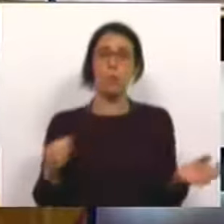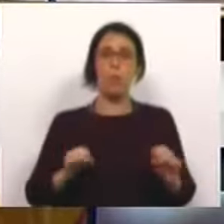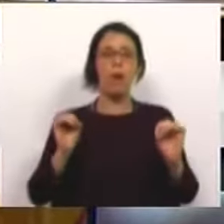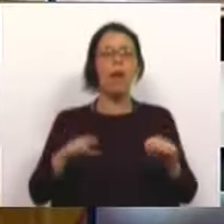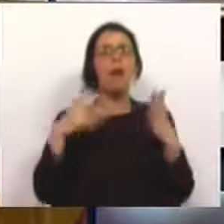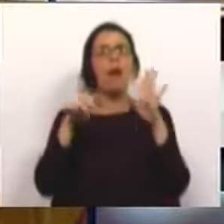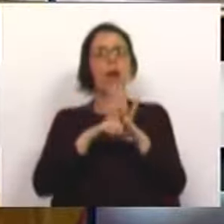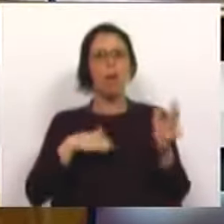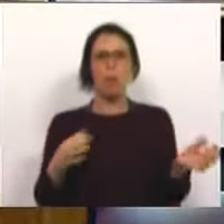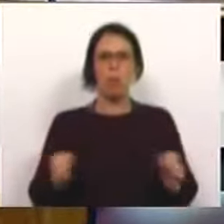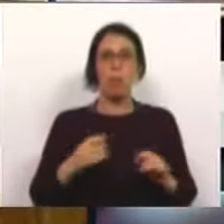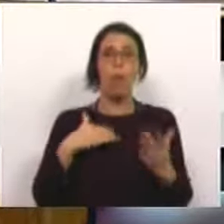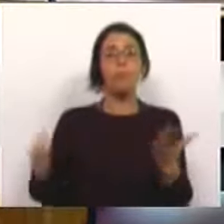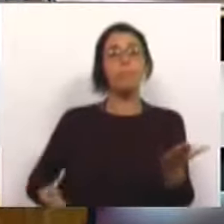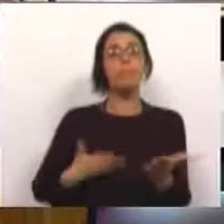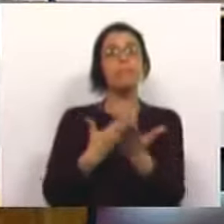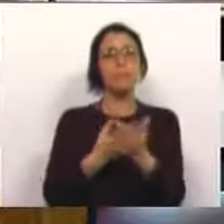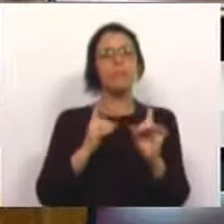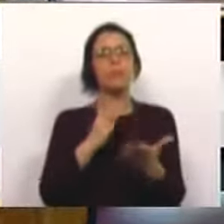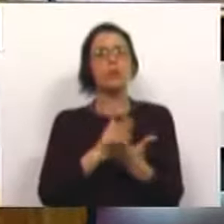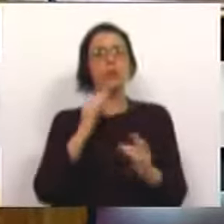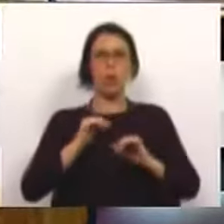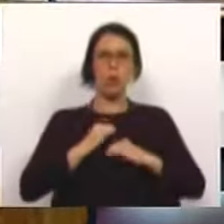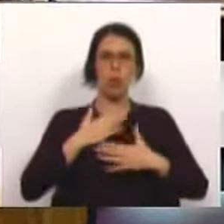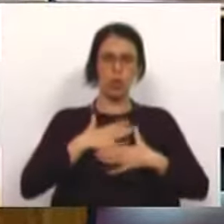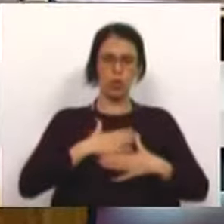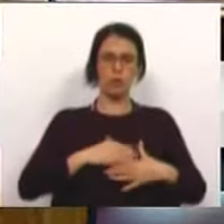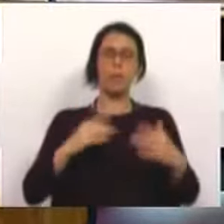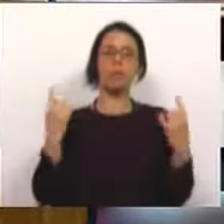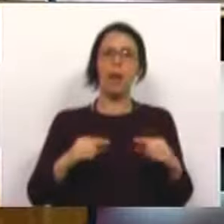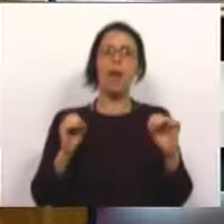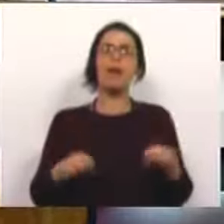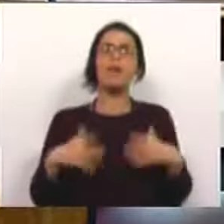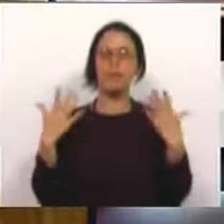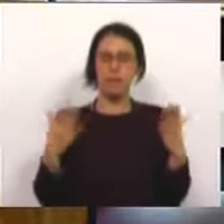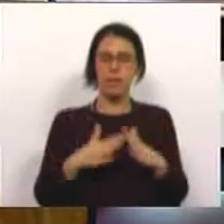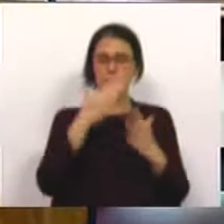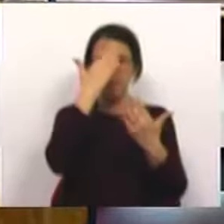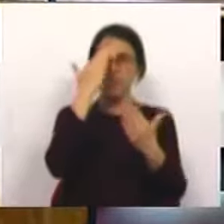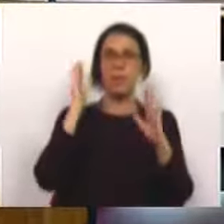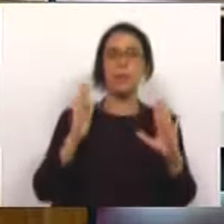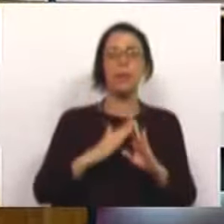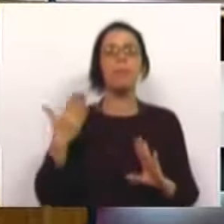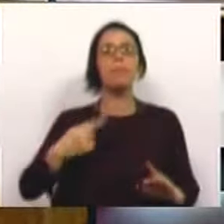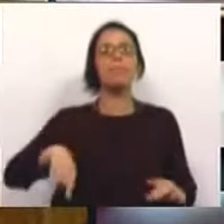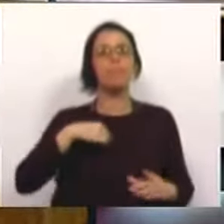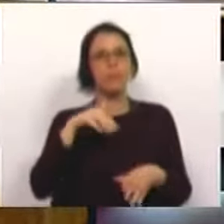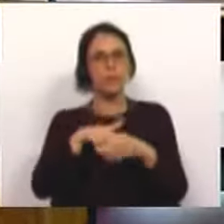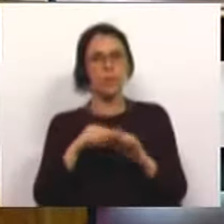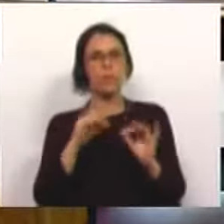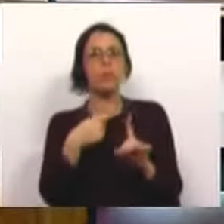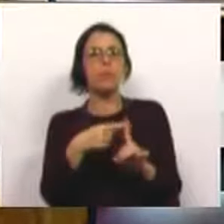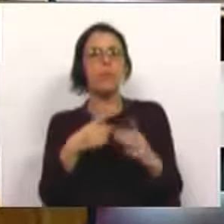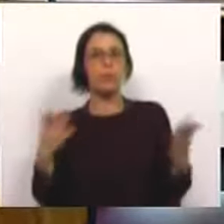iniciativa legislativa que apresentamos é exclusivamente nossa e só nossa. Há iniciativas que são meritórias, que vão merecer o nosso voto